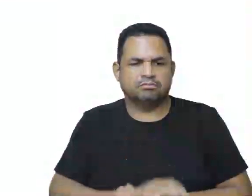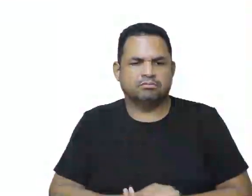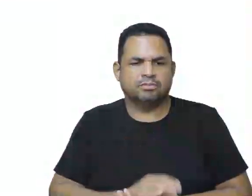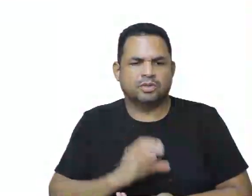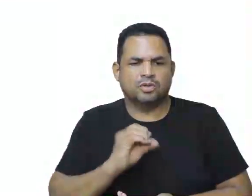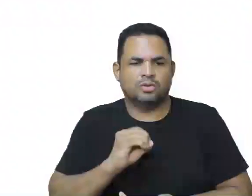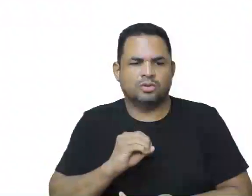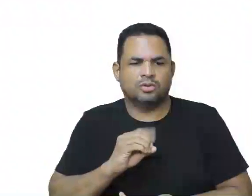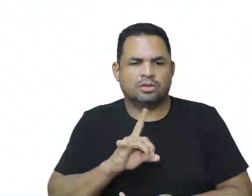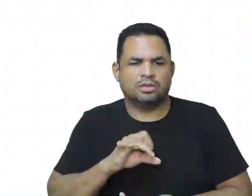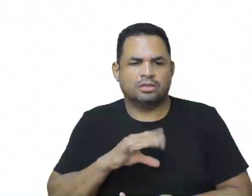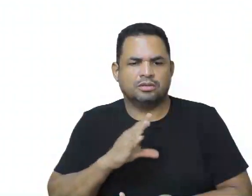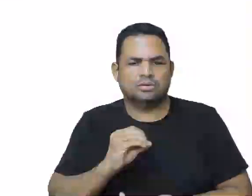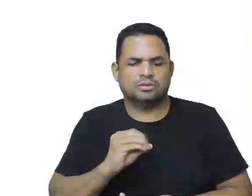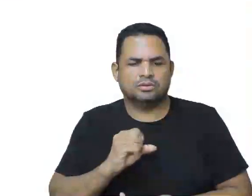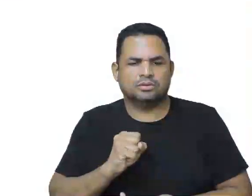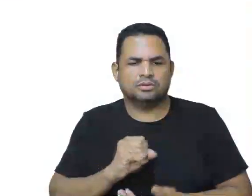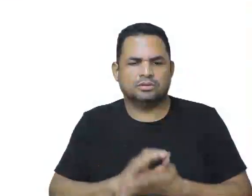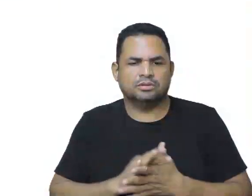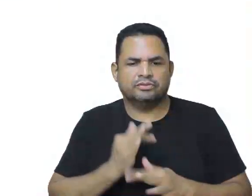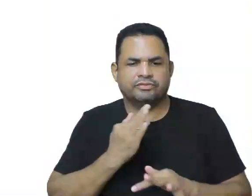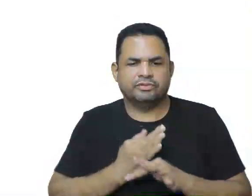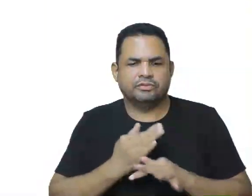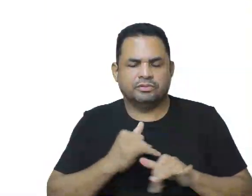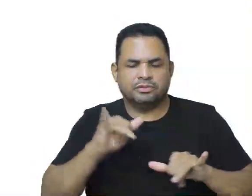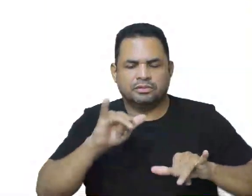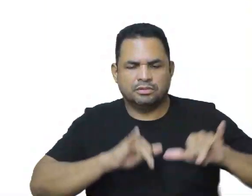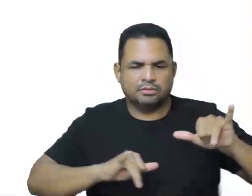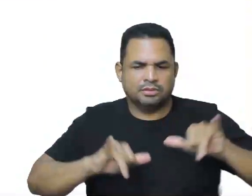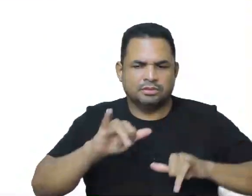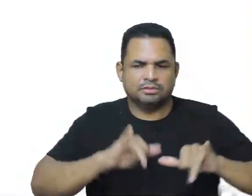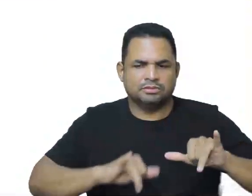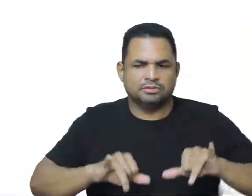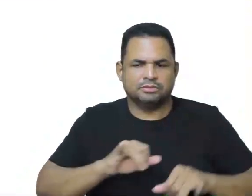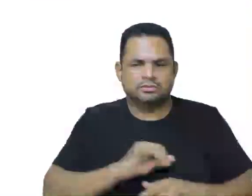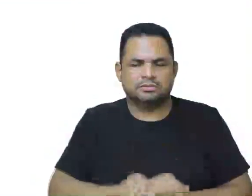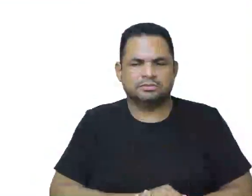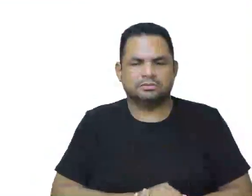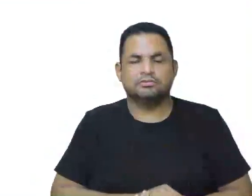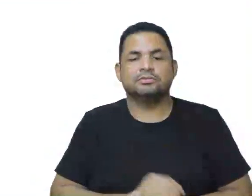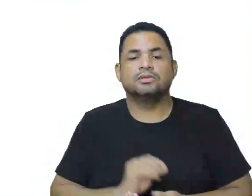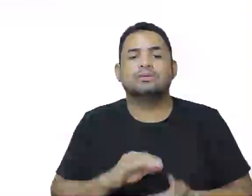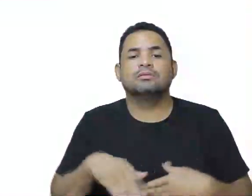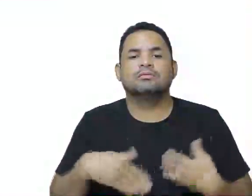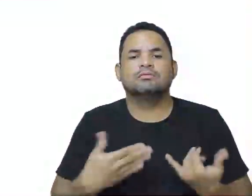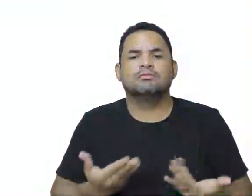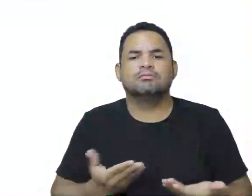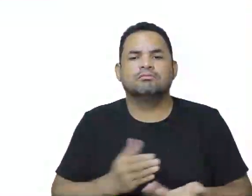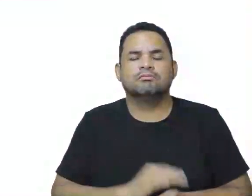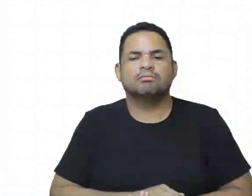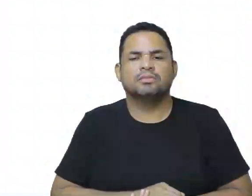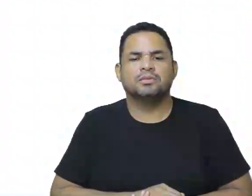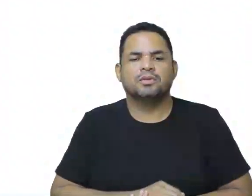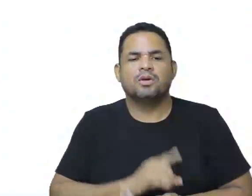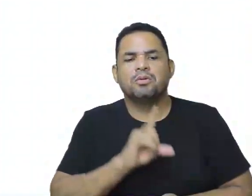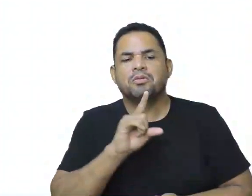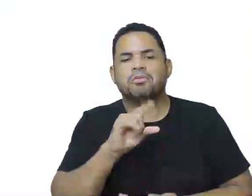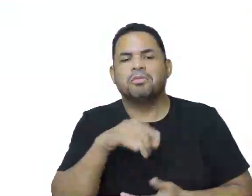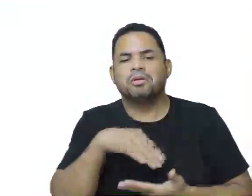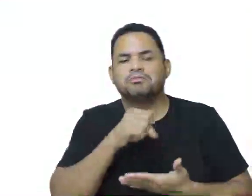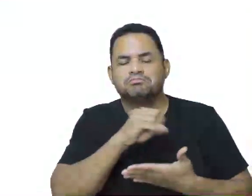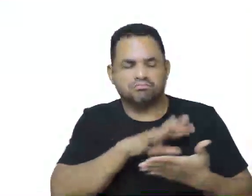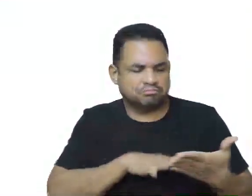E, orgânicos e físico e químicos. E aí, galera? Qual que é a alternativa